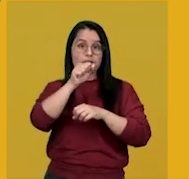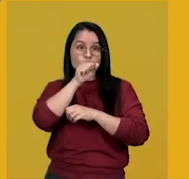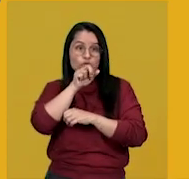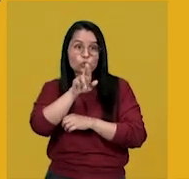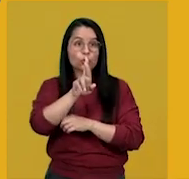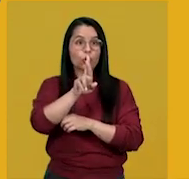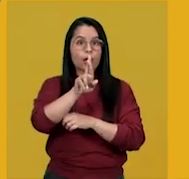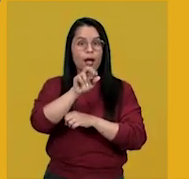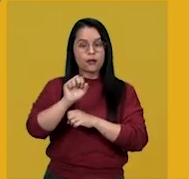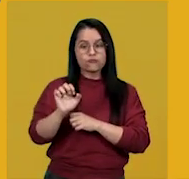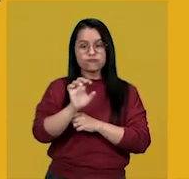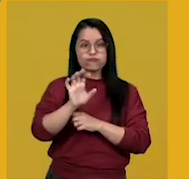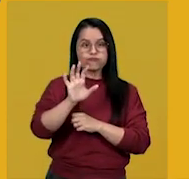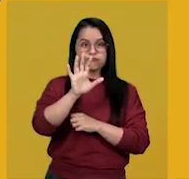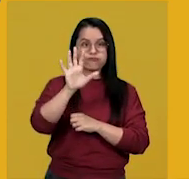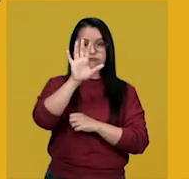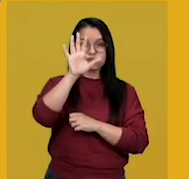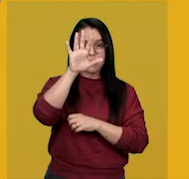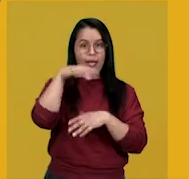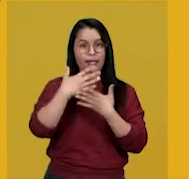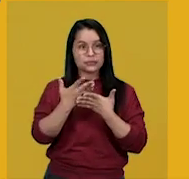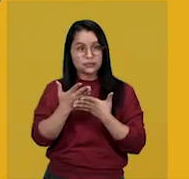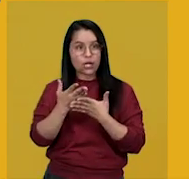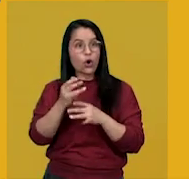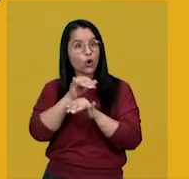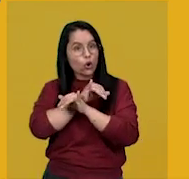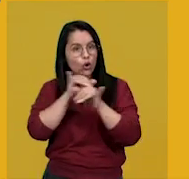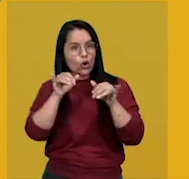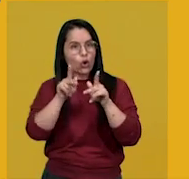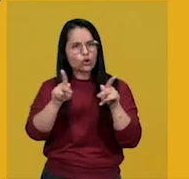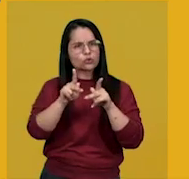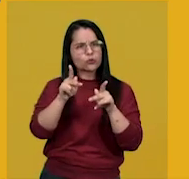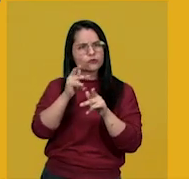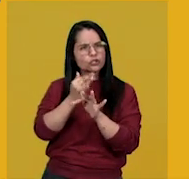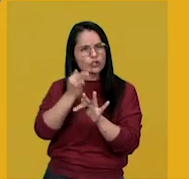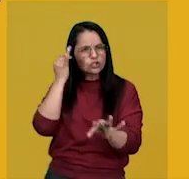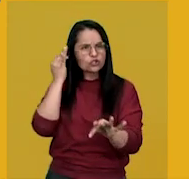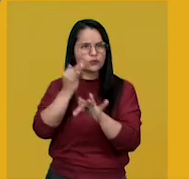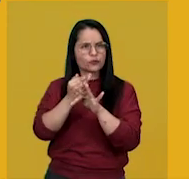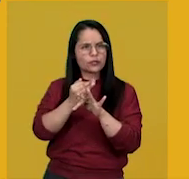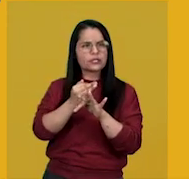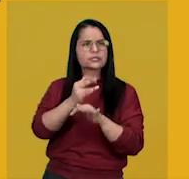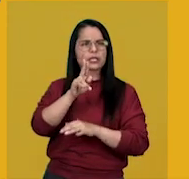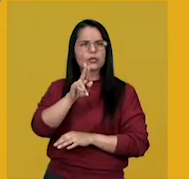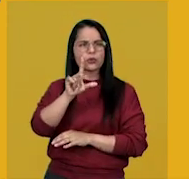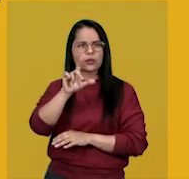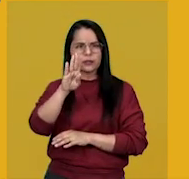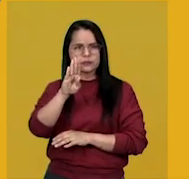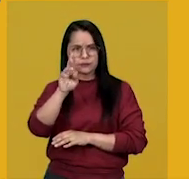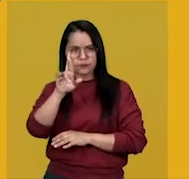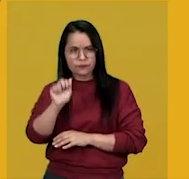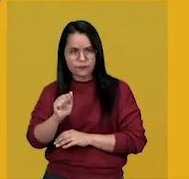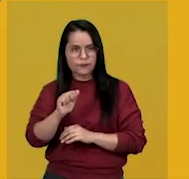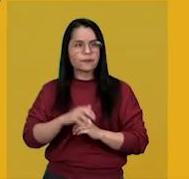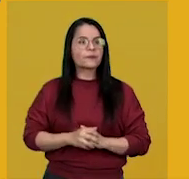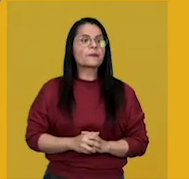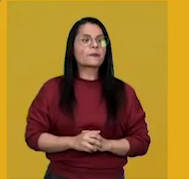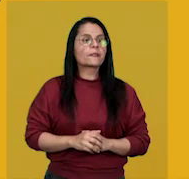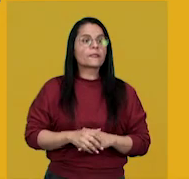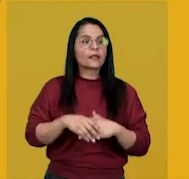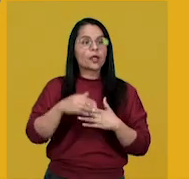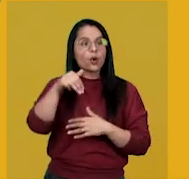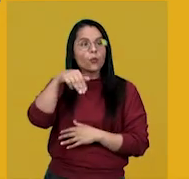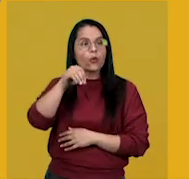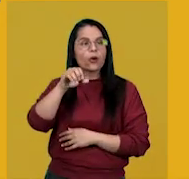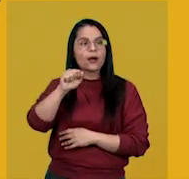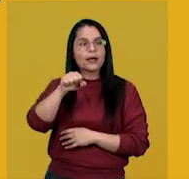vapor, conta o professor coordenador do curso de Física da Universidade Luterana do Brasil, UBRA,